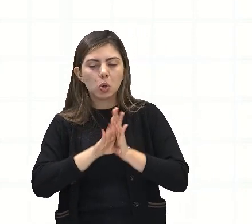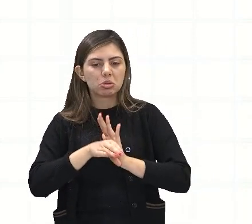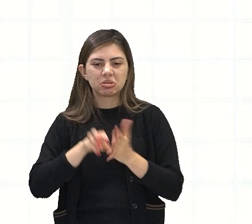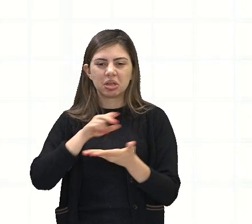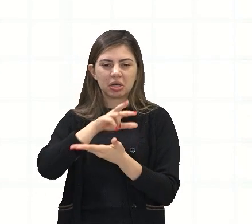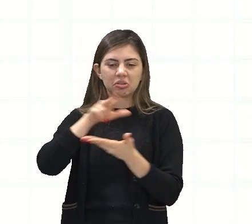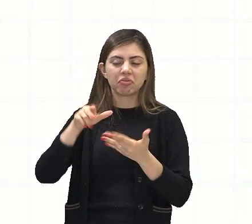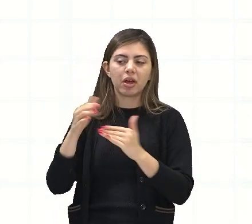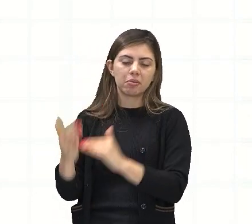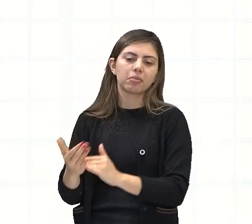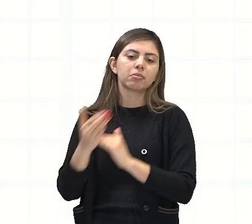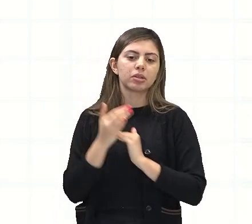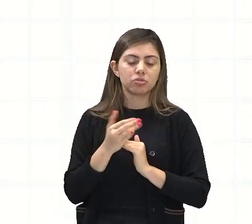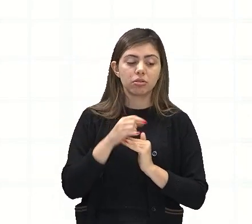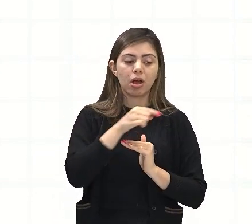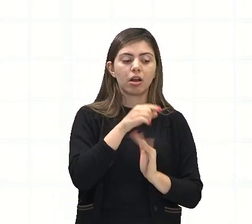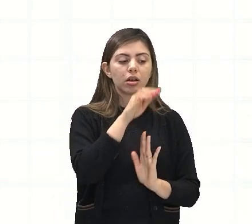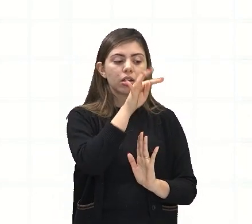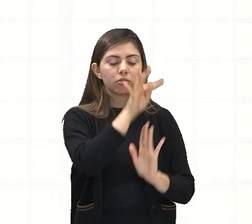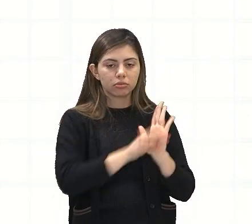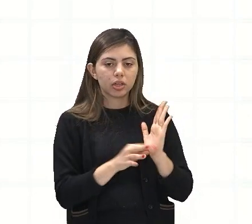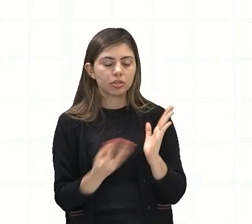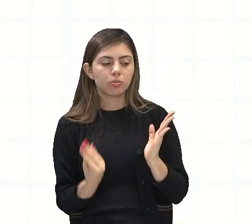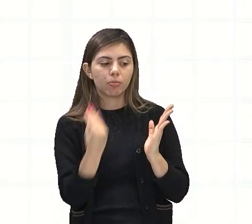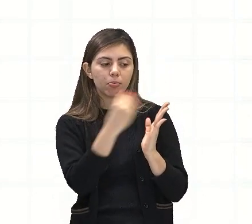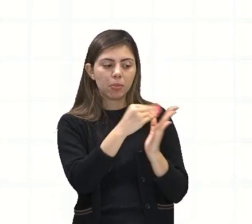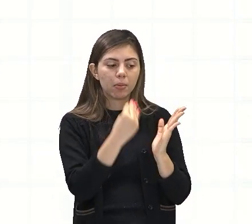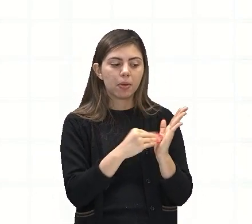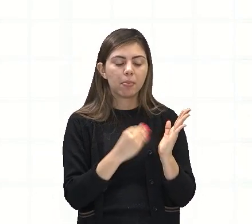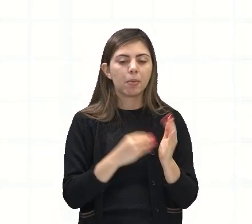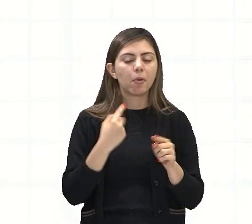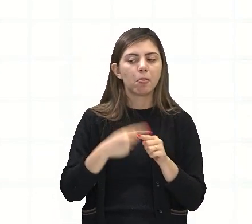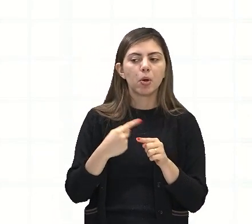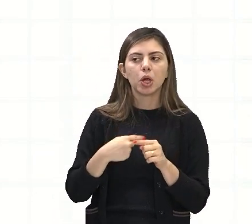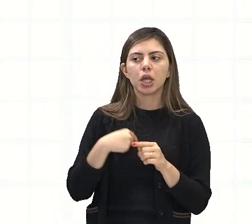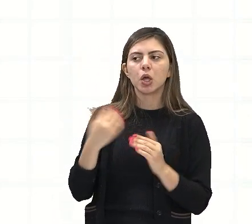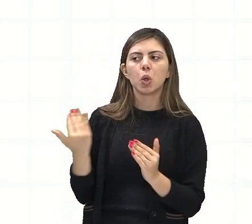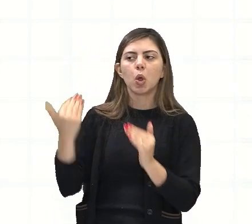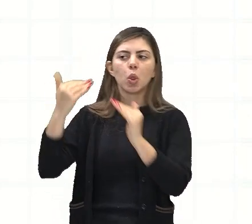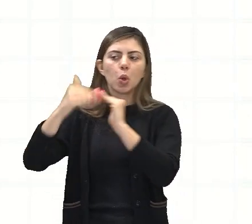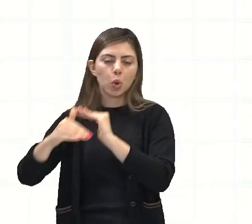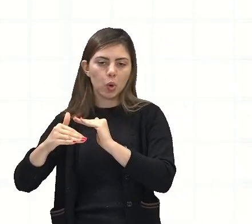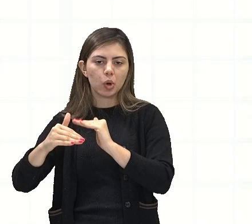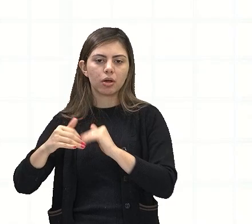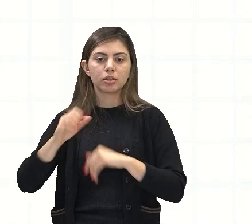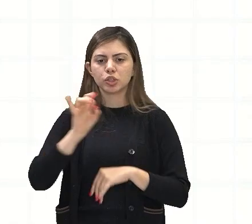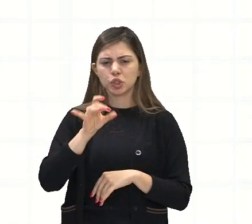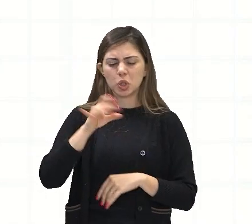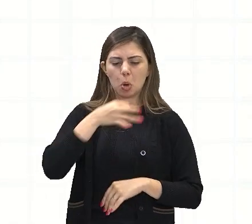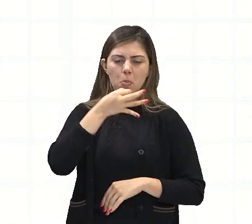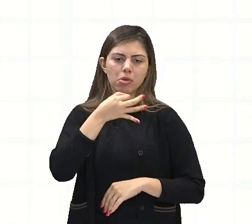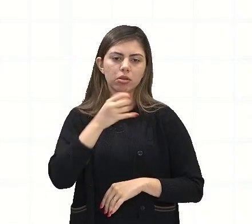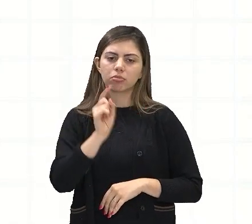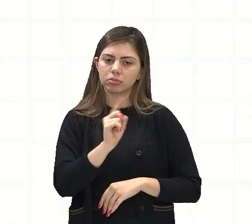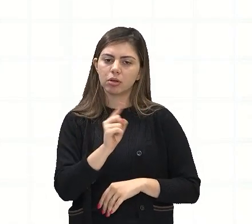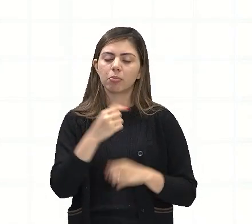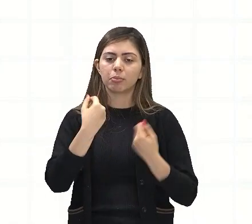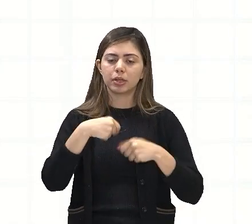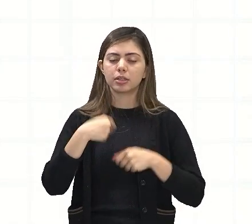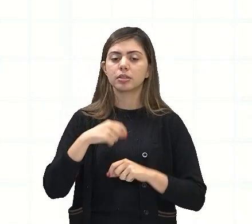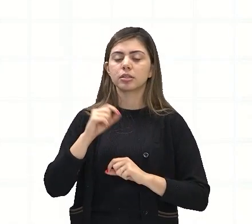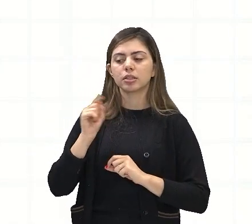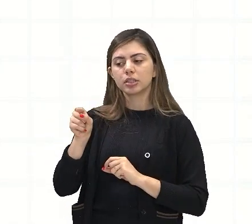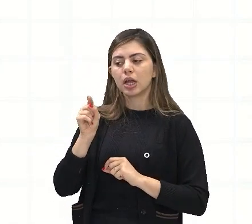científicas, vai recorrer à autoridade. Você não vai dizer só de você. Você vai dizer que segundo o